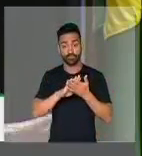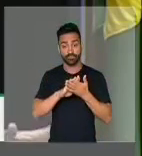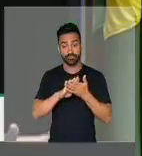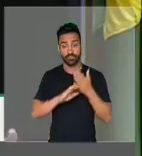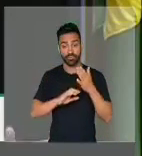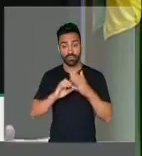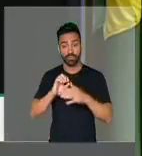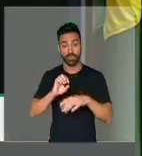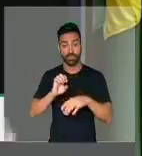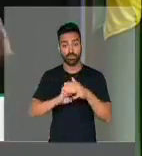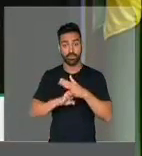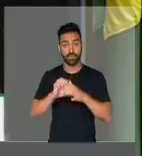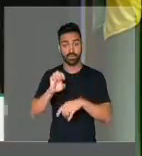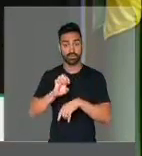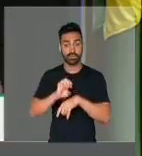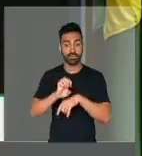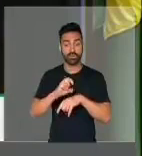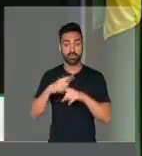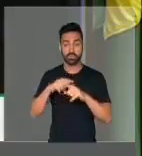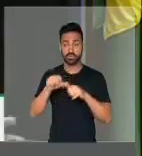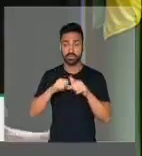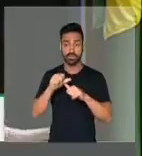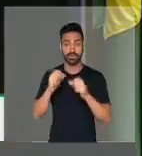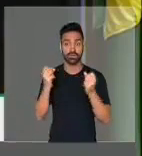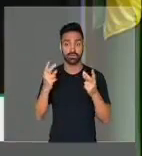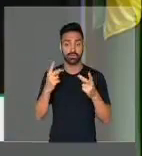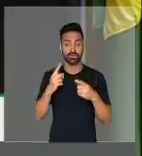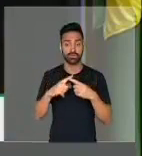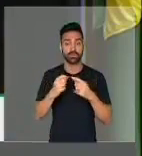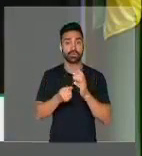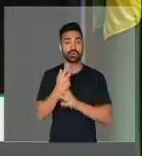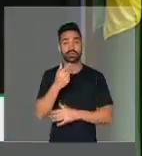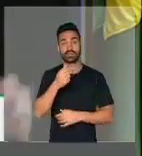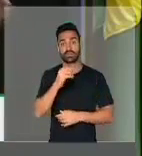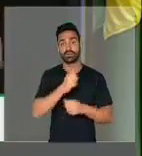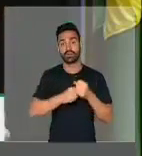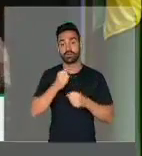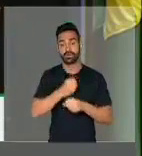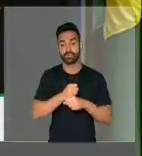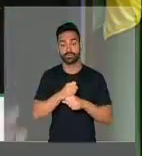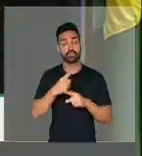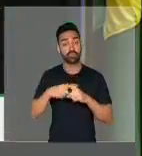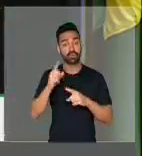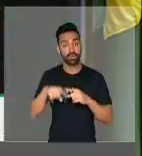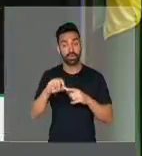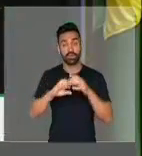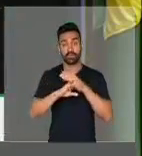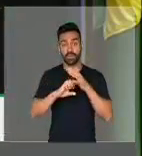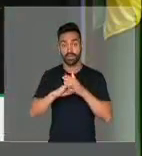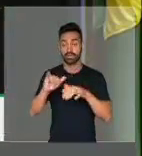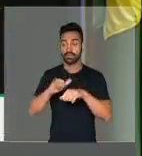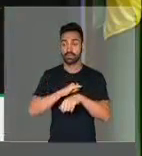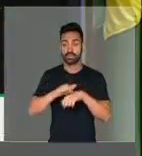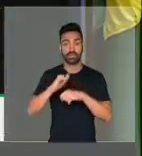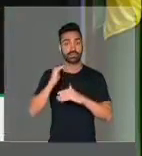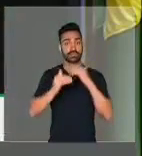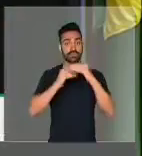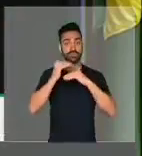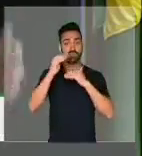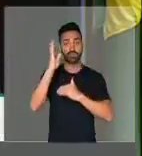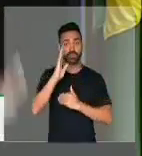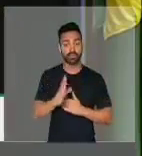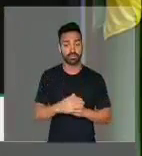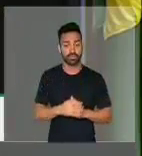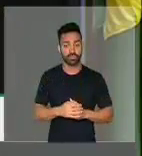estatal, ela podia ser uma empresa privada. Por que a Petrobras foi criada há 70 anos atrás? Porque ela é uma empresa estratégica para o desenvolvimento do país.